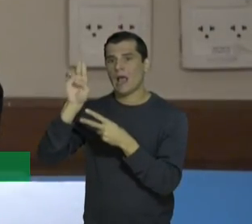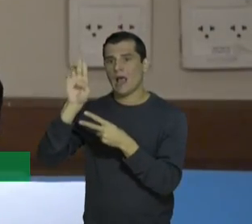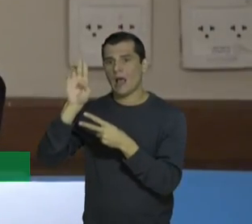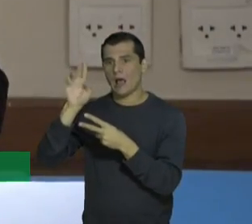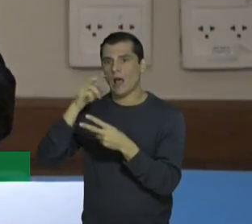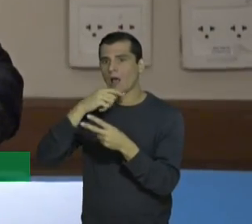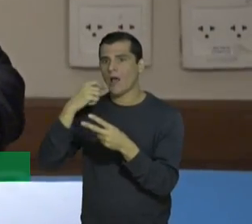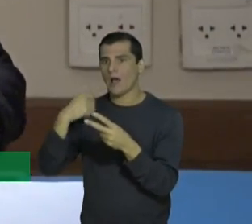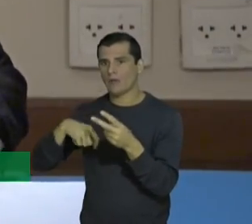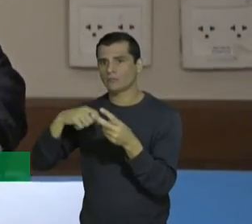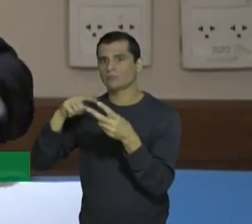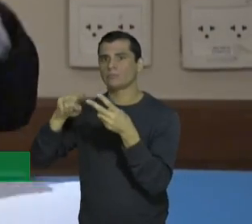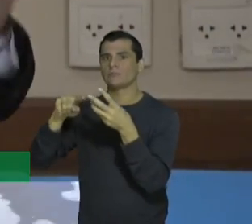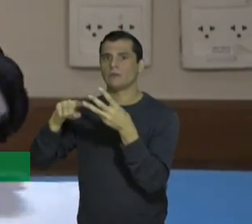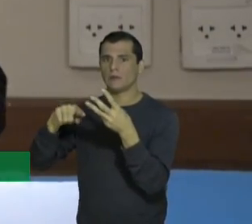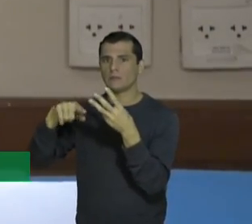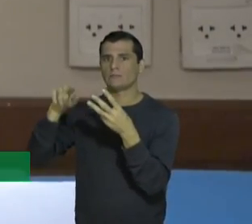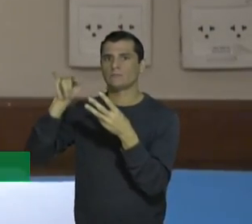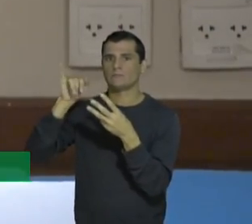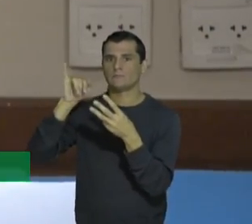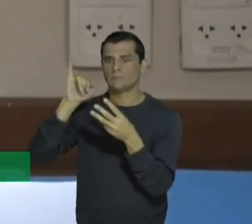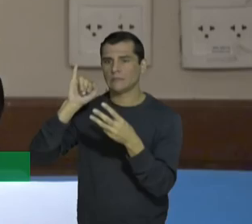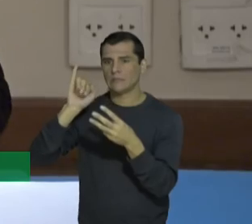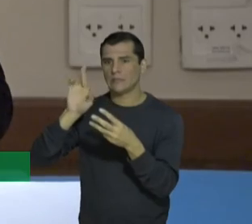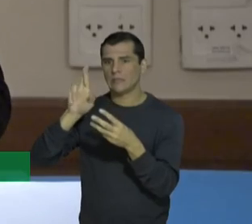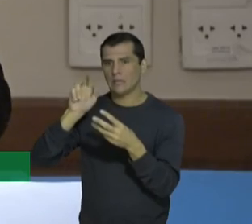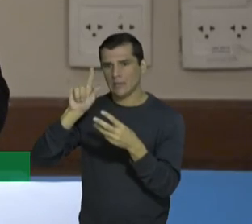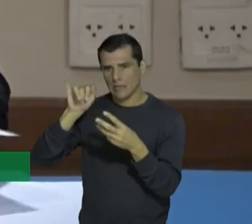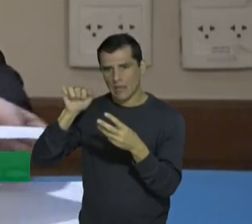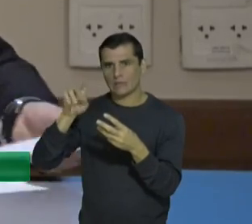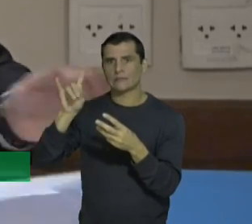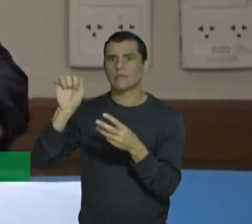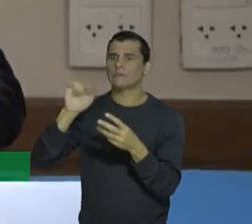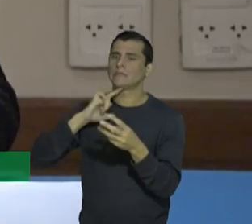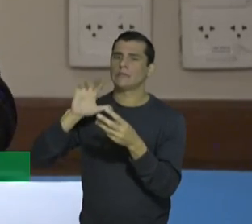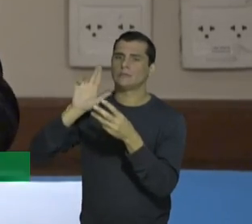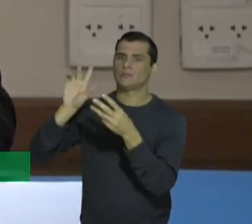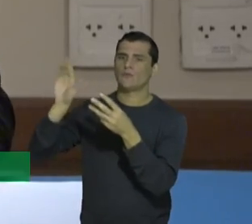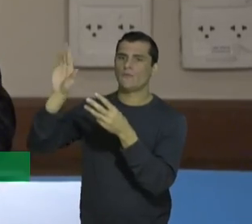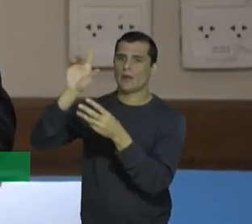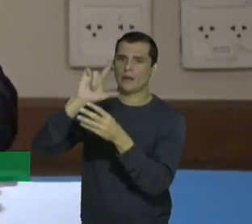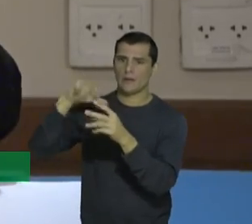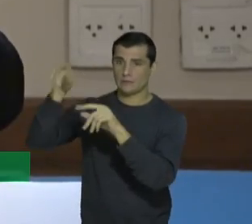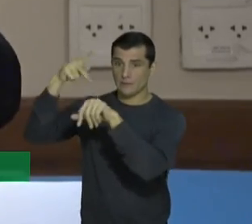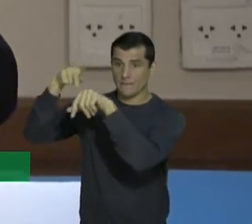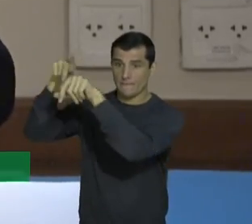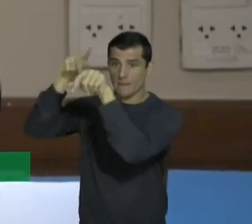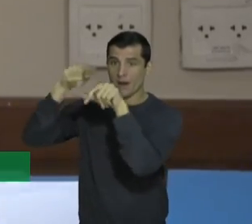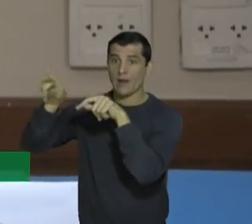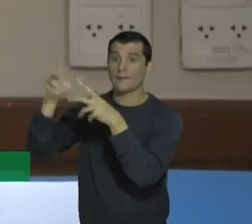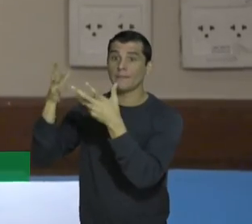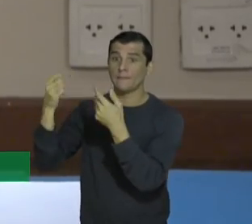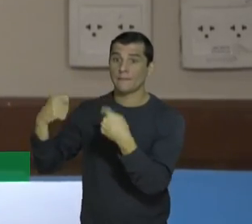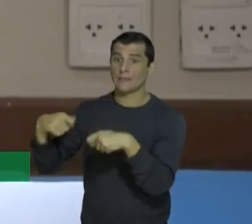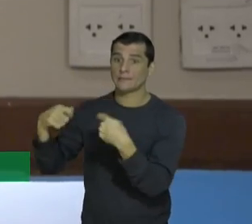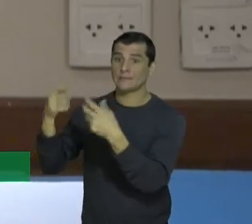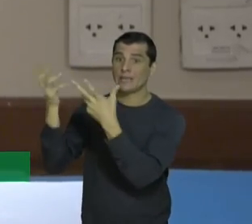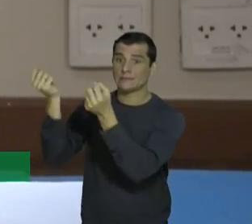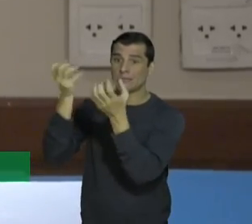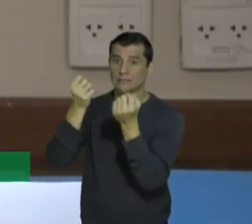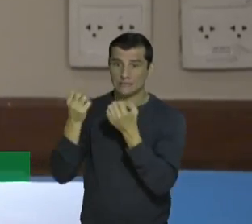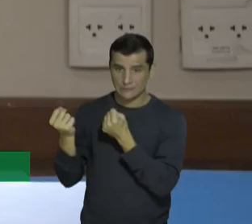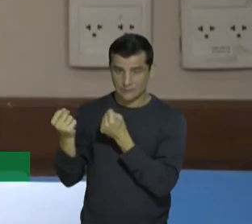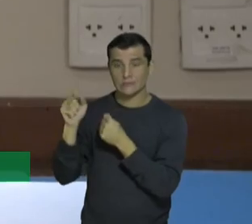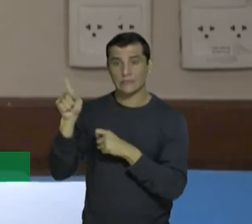em outros países né então eu acho que vai longe para que isso seja concluído né então eu faço a seguinte conclusão eu